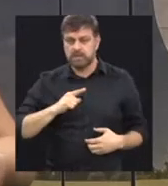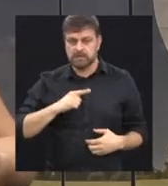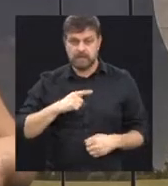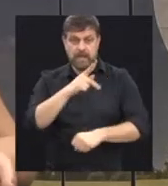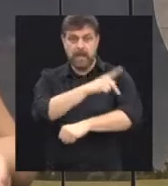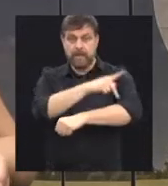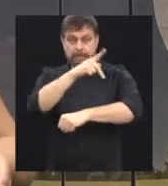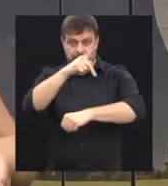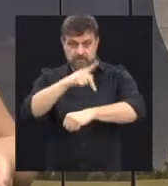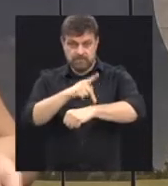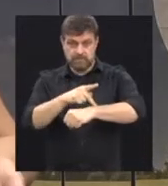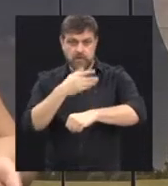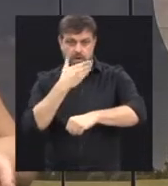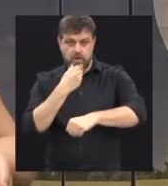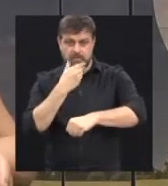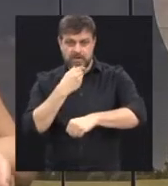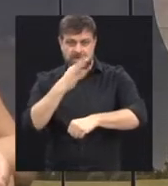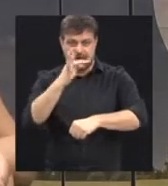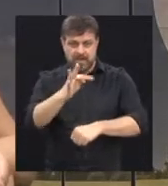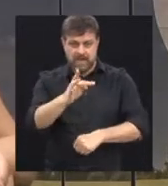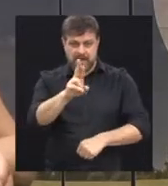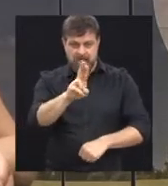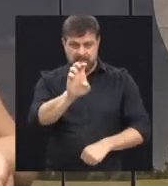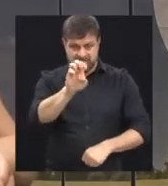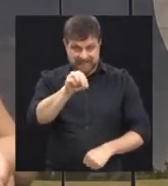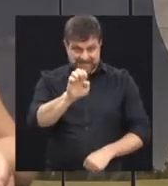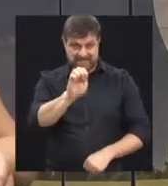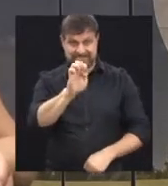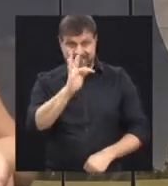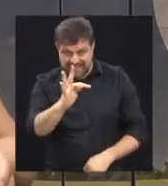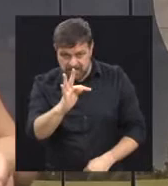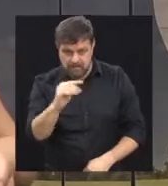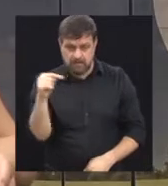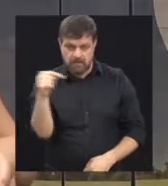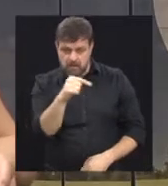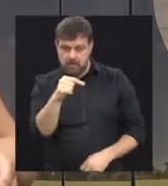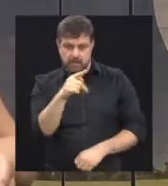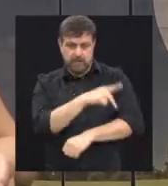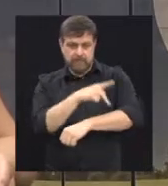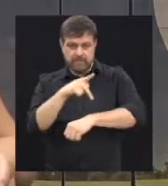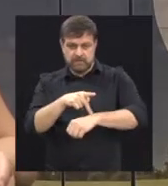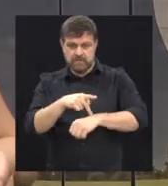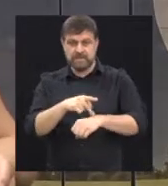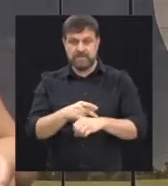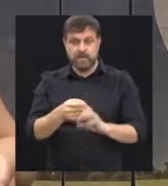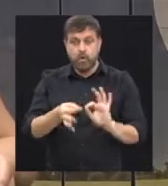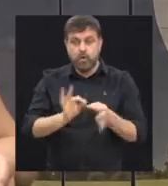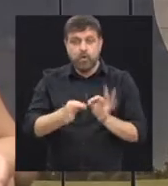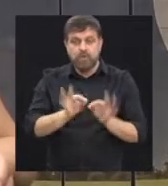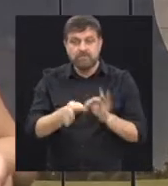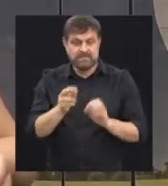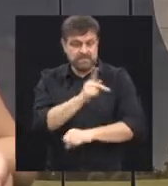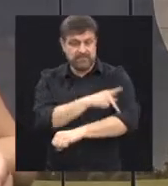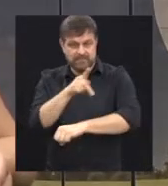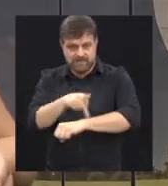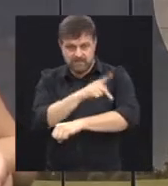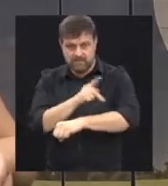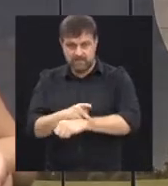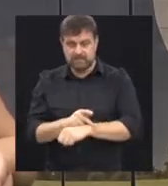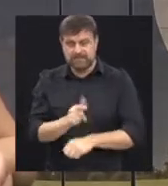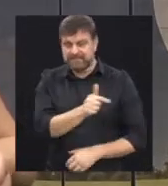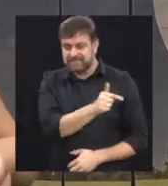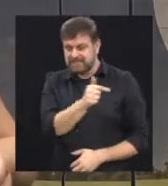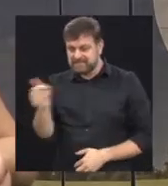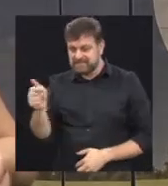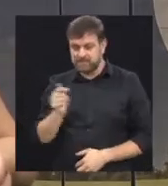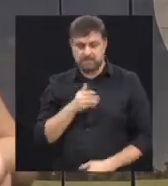é baseada na pedagogia de Freinet. Então, nós temos os ateliês pedagógicos. São 8 ateliês que as crianças passam